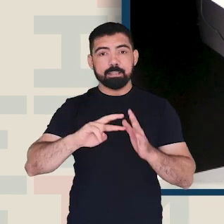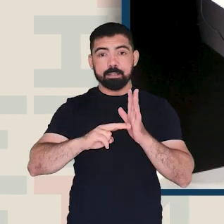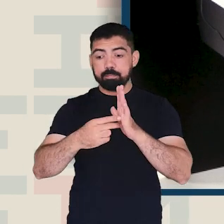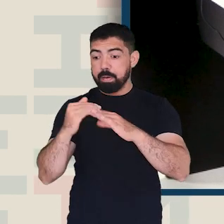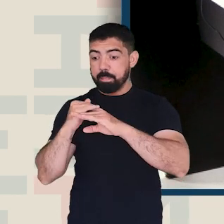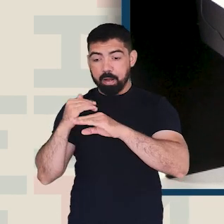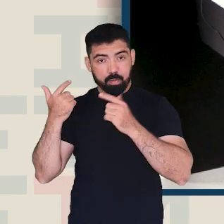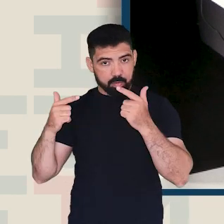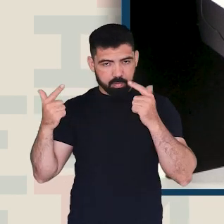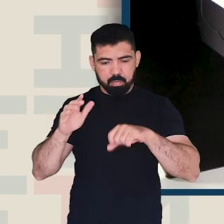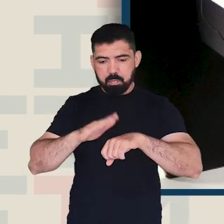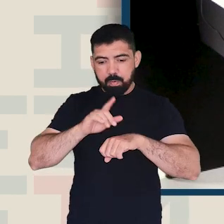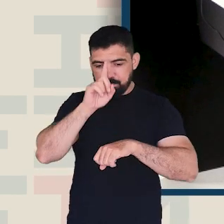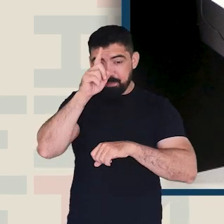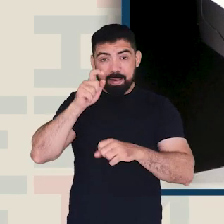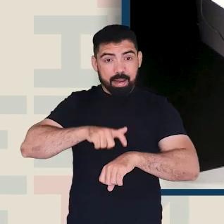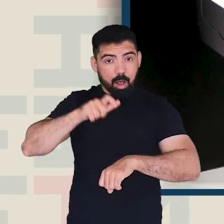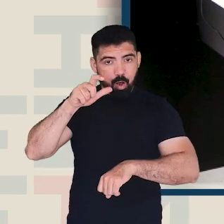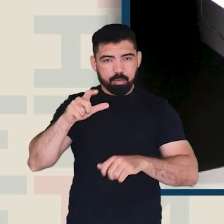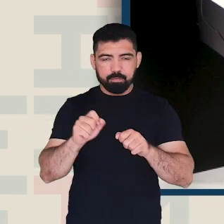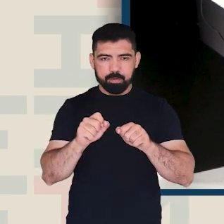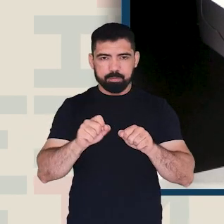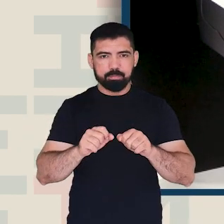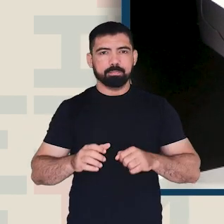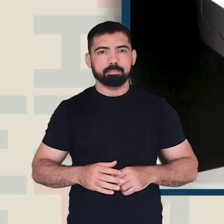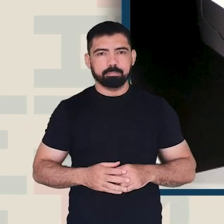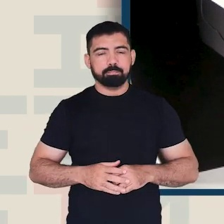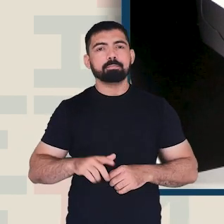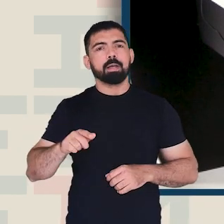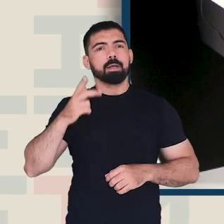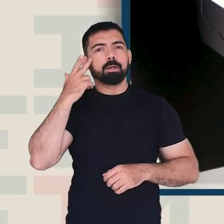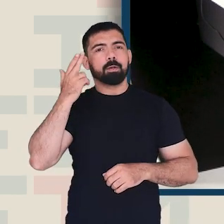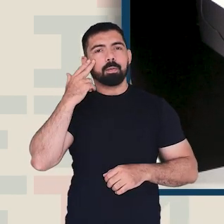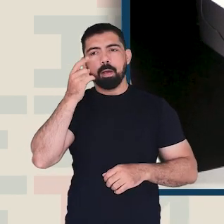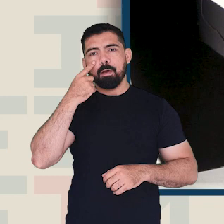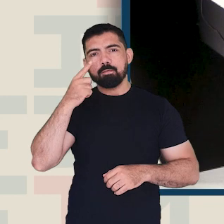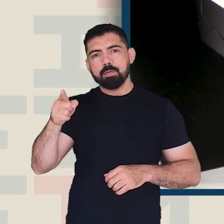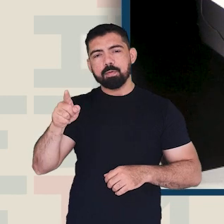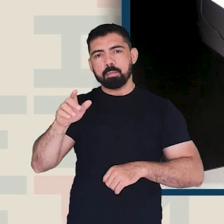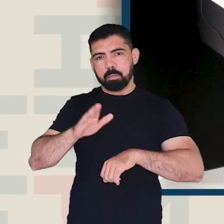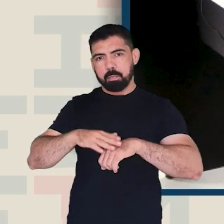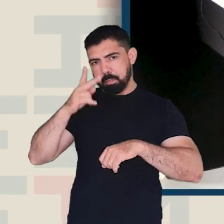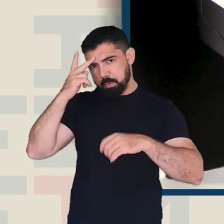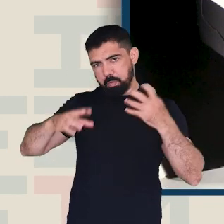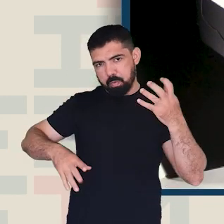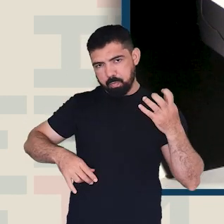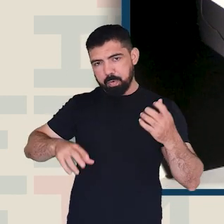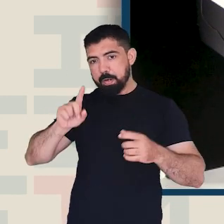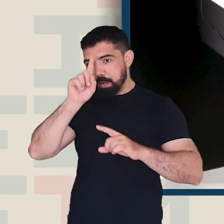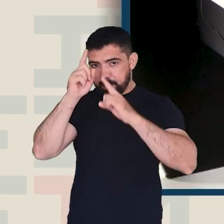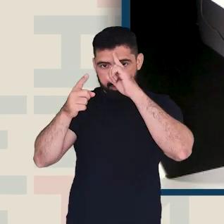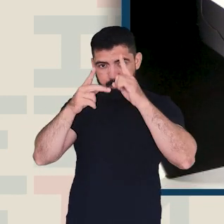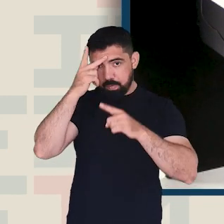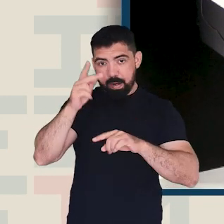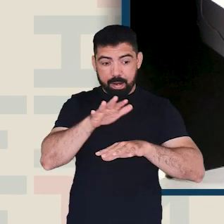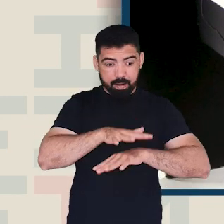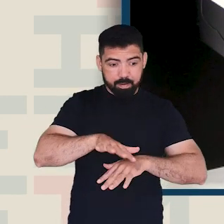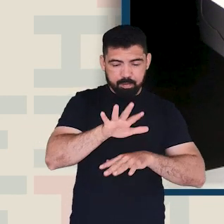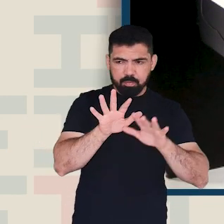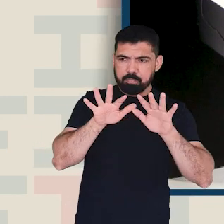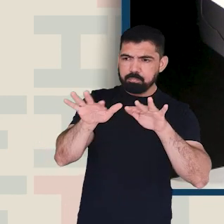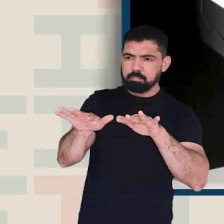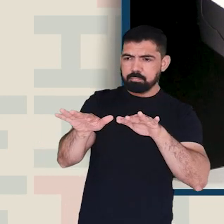há improvisação. Então, é comum ver o baixista improvisar no lugar de fazer groove e quem está ouvindo, pelo fato de